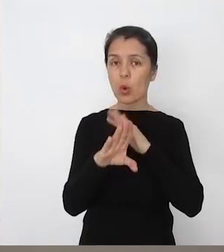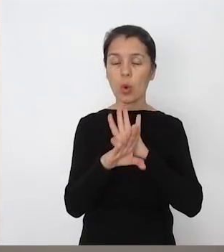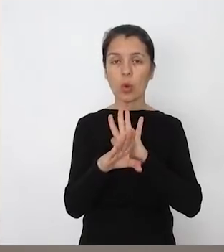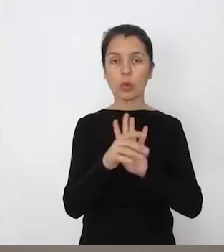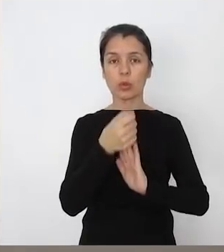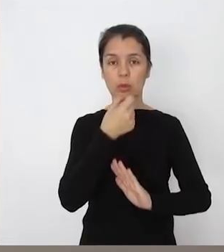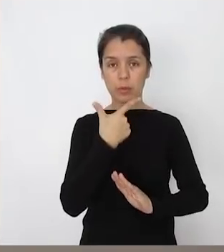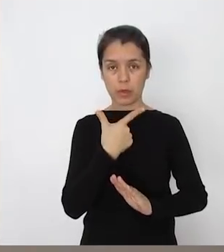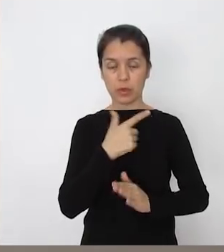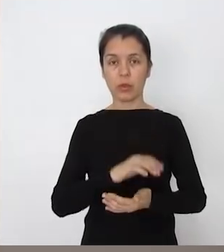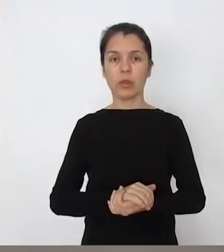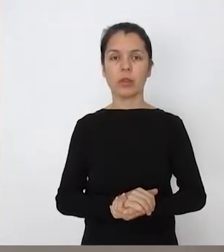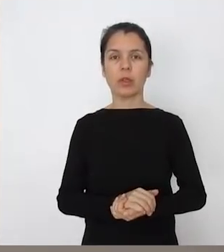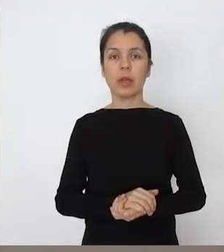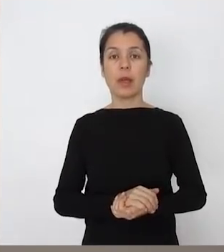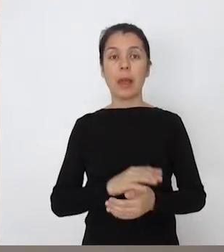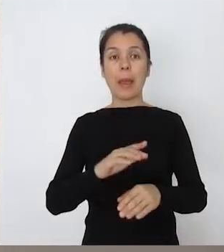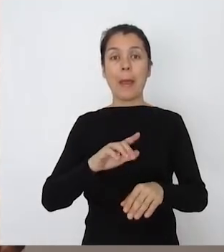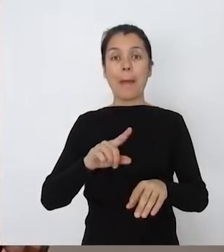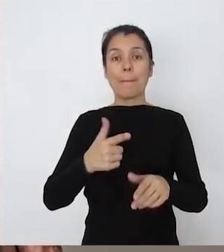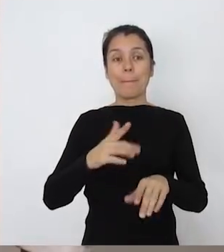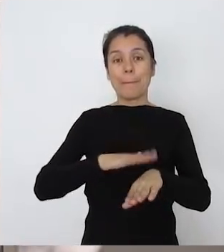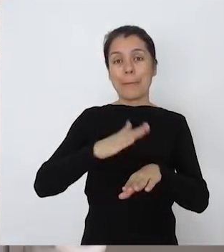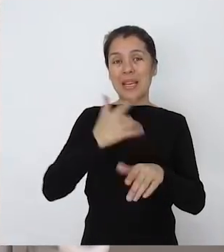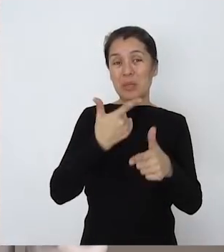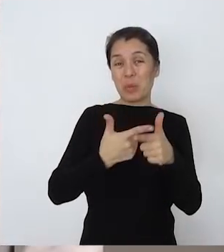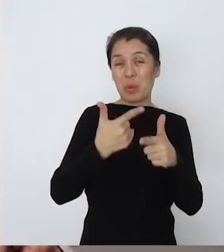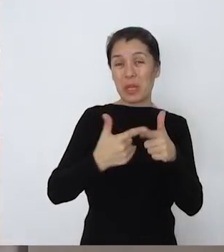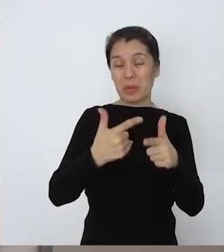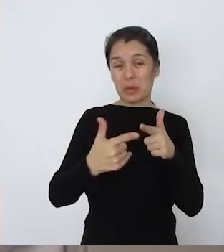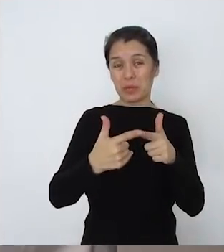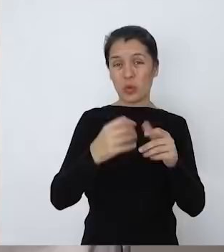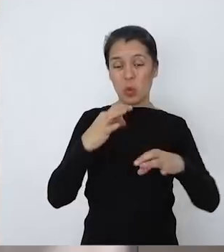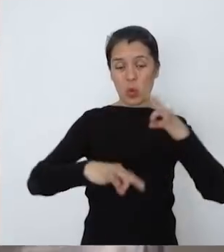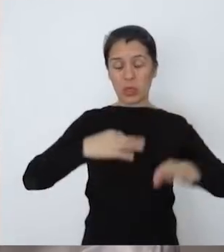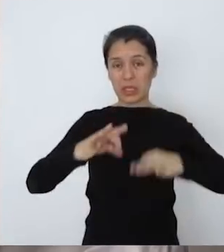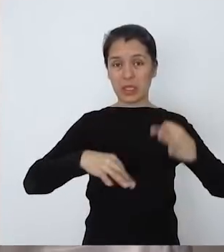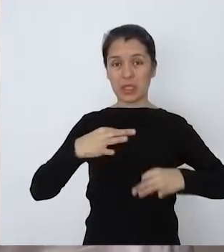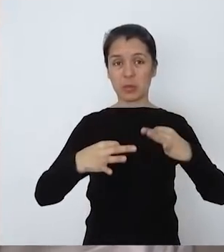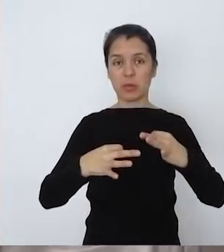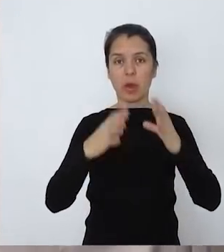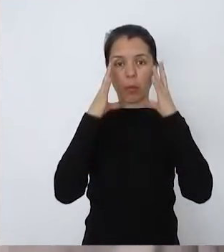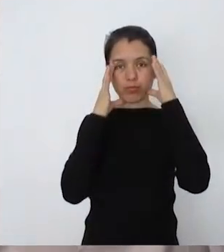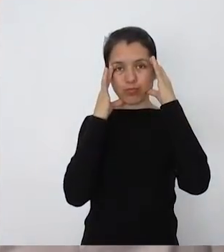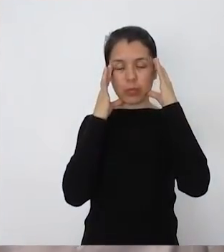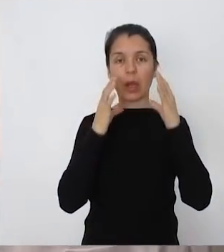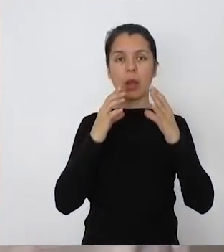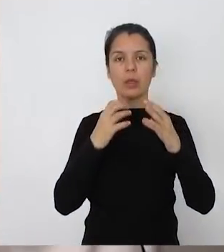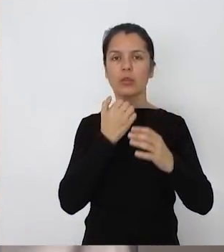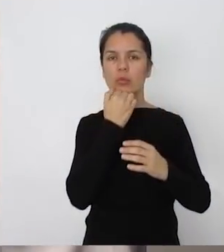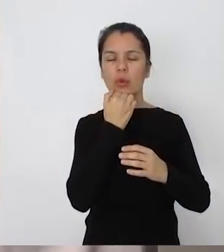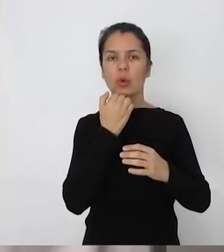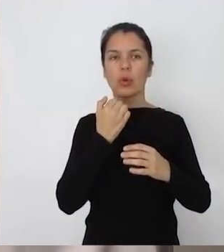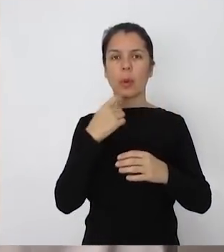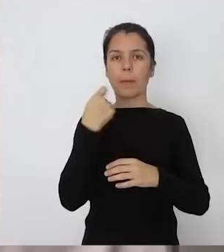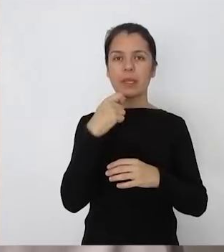ele bloqueia o 5-HT2 da serotonina. Só que se eu bloquear o 5-HT2 da serotonina, eu consigo liberar mais dopamina. Então a